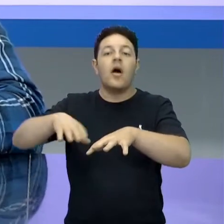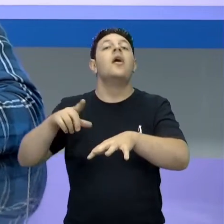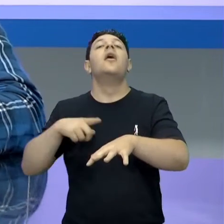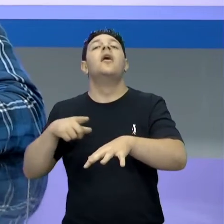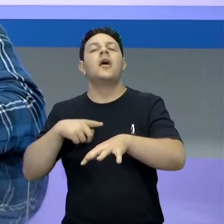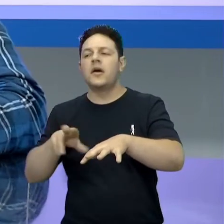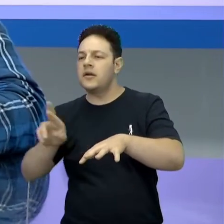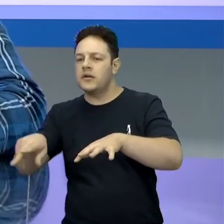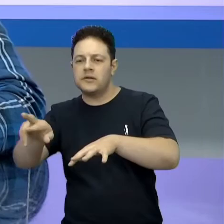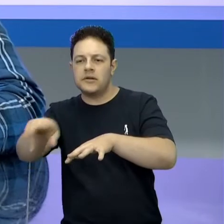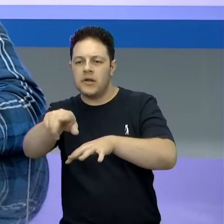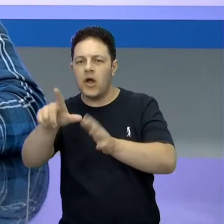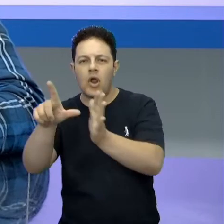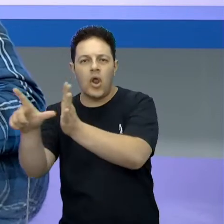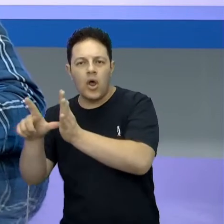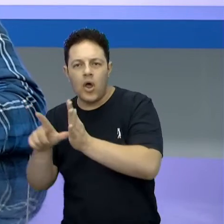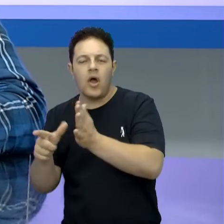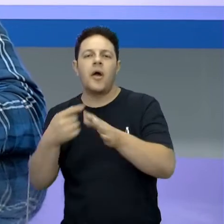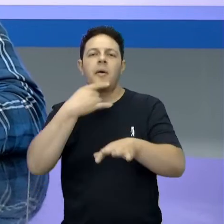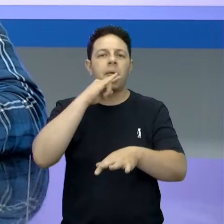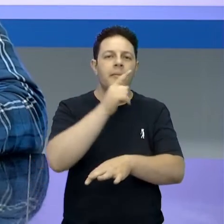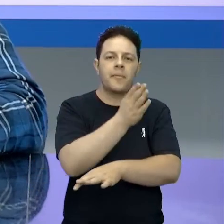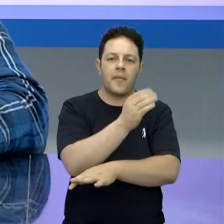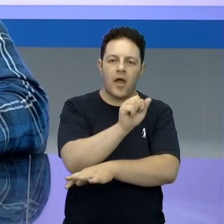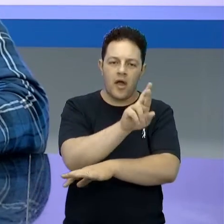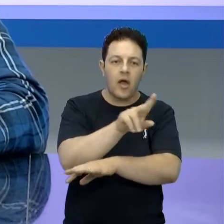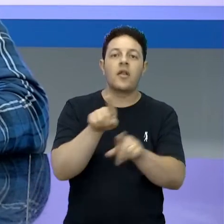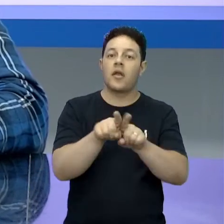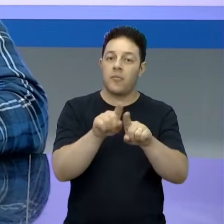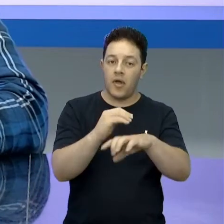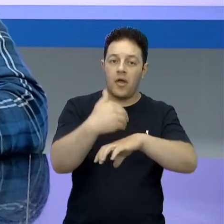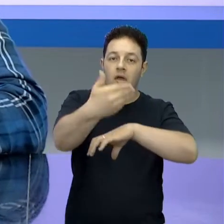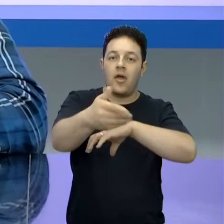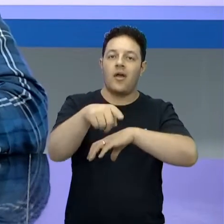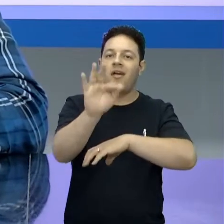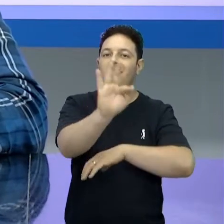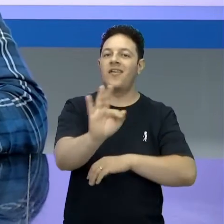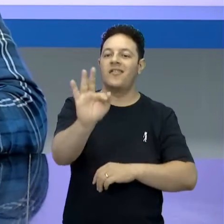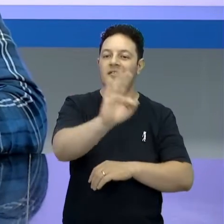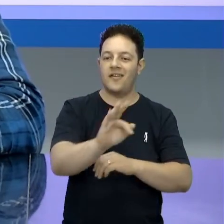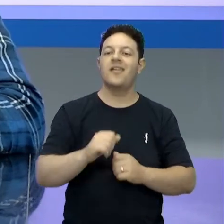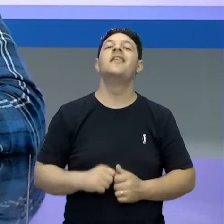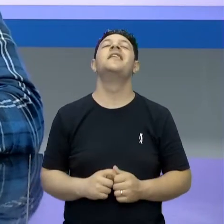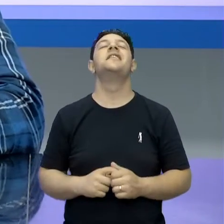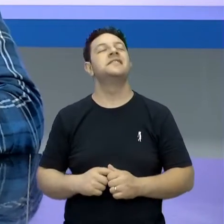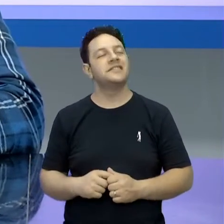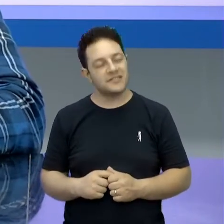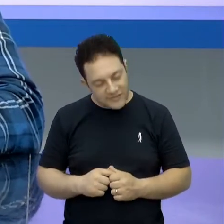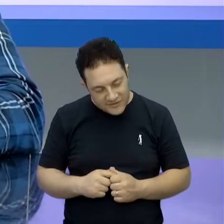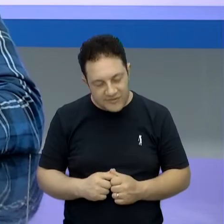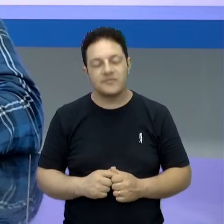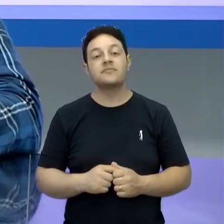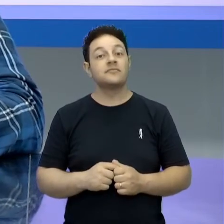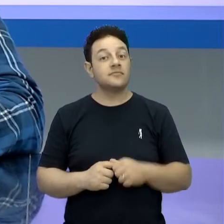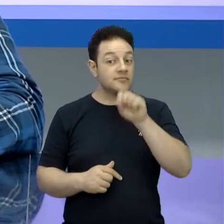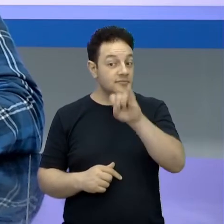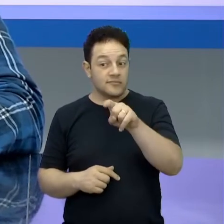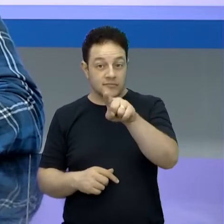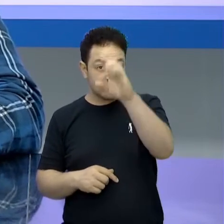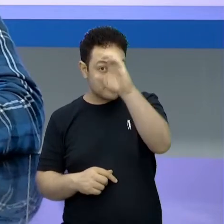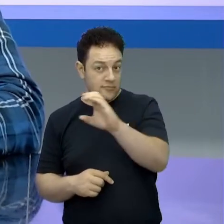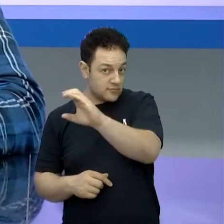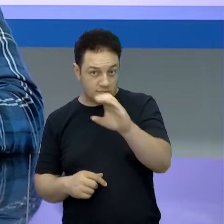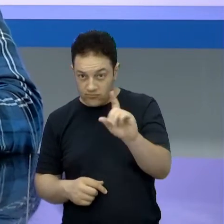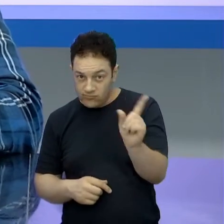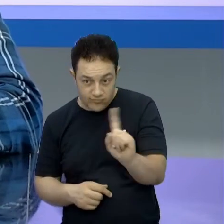existem diversas lojas, bares e até universidades, tá? Então, mesmo se você não for